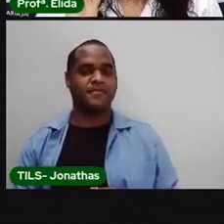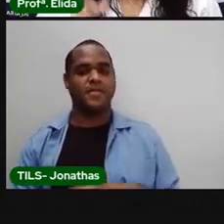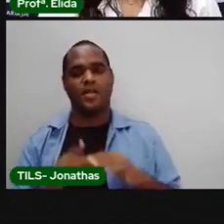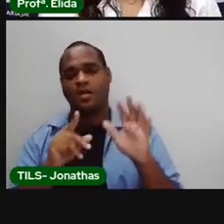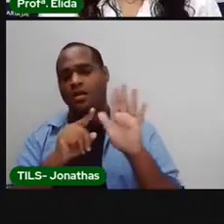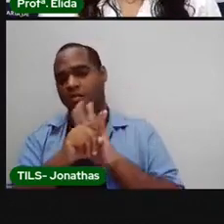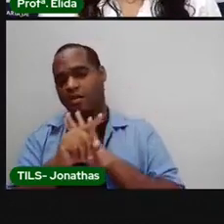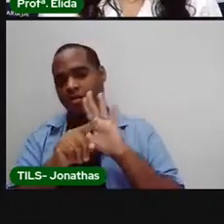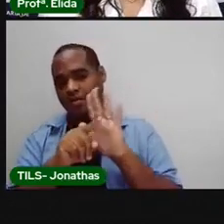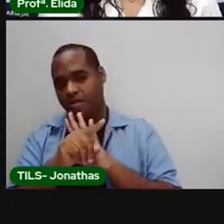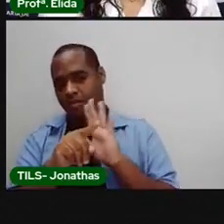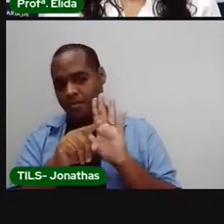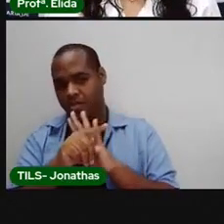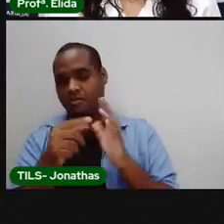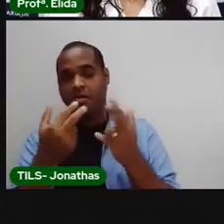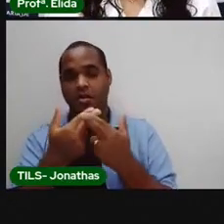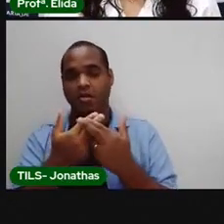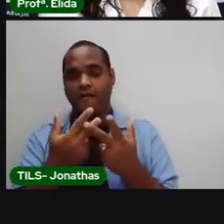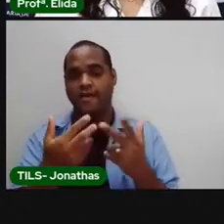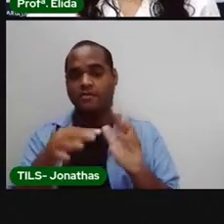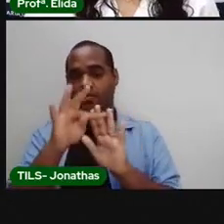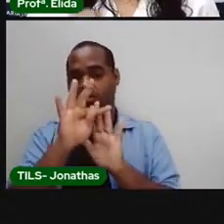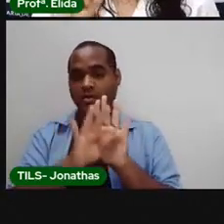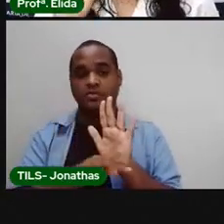Quantas perguntas tem no texto?